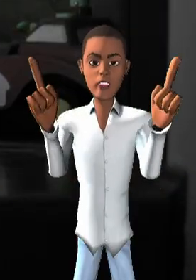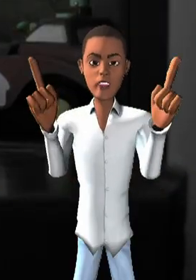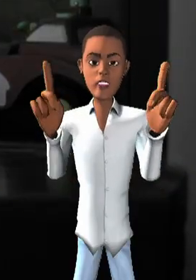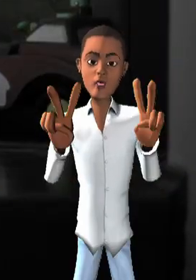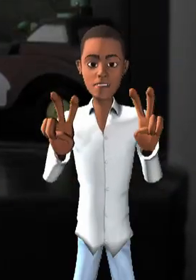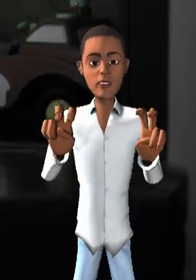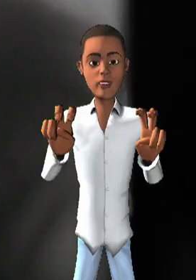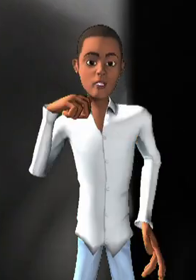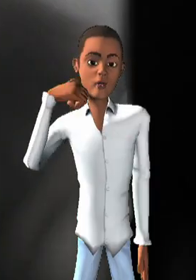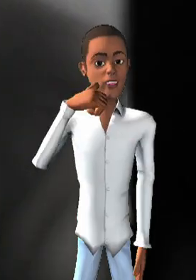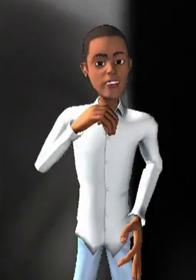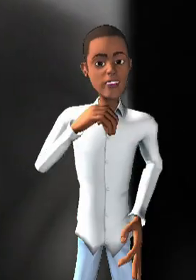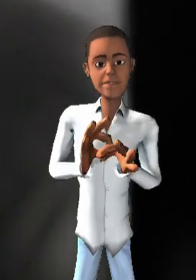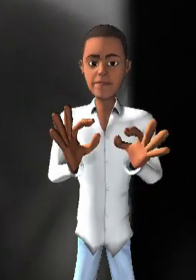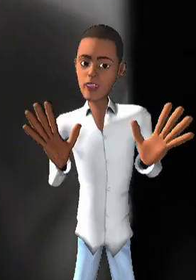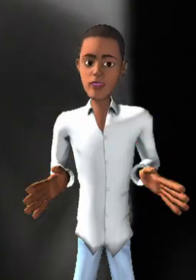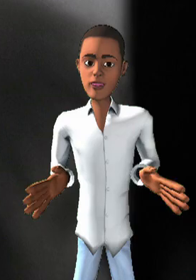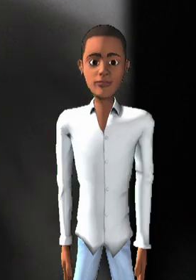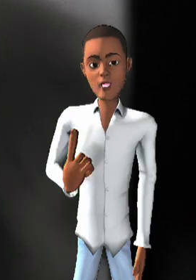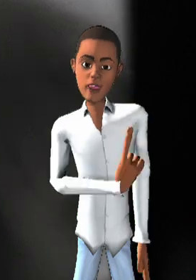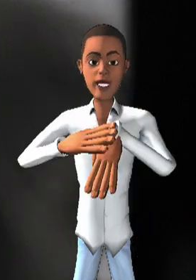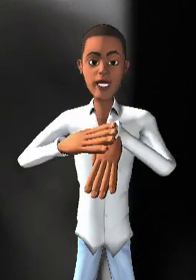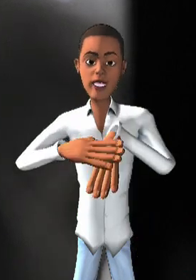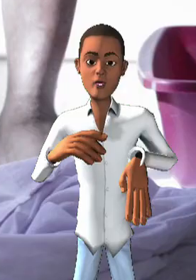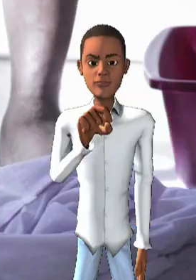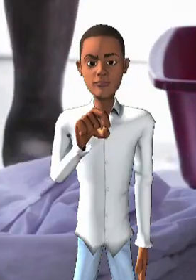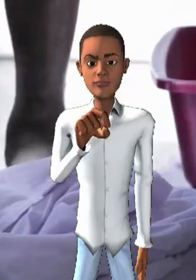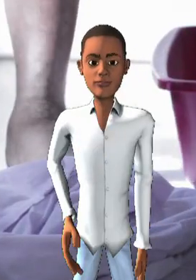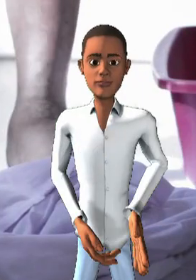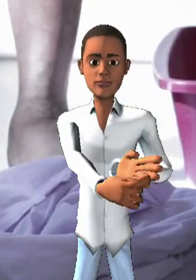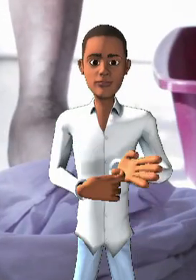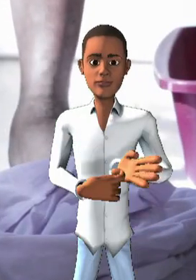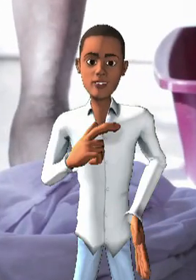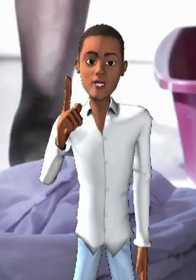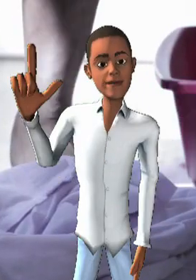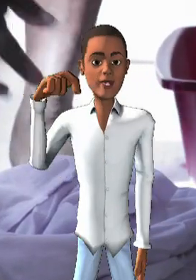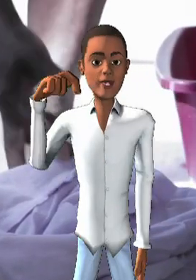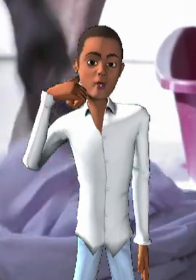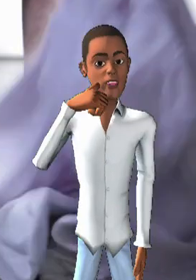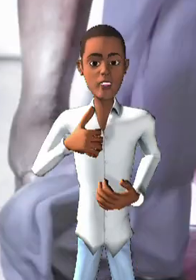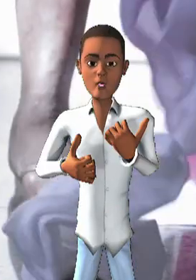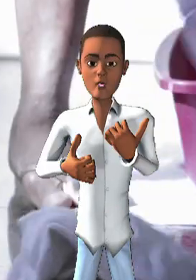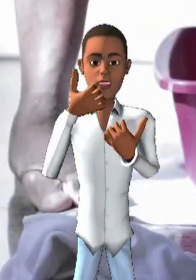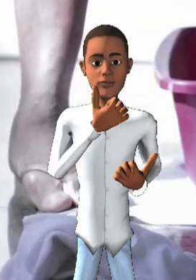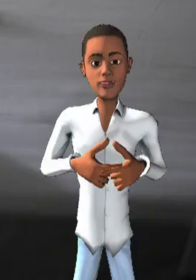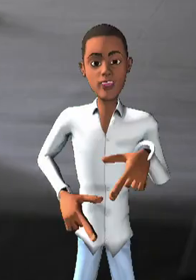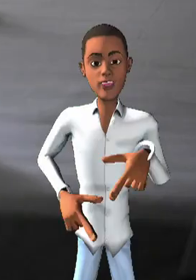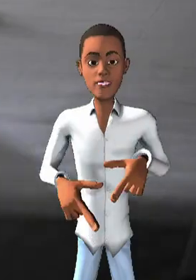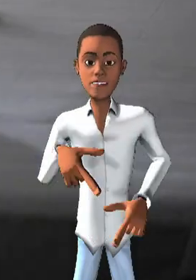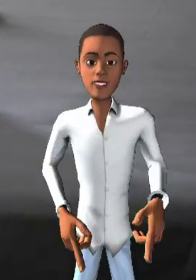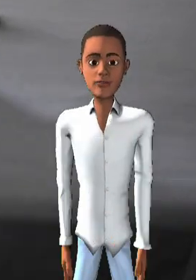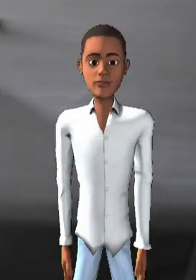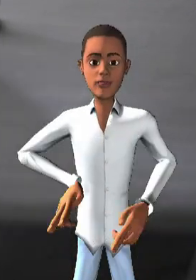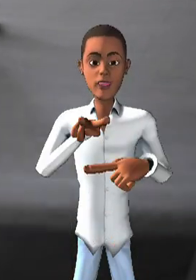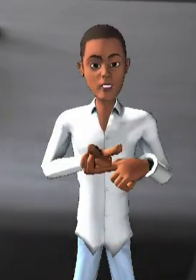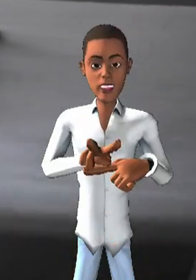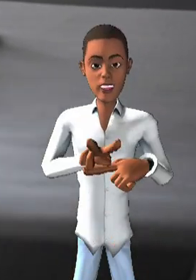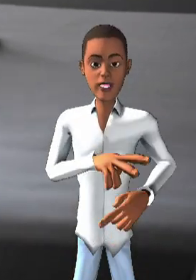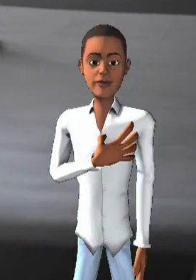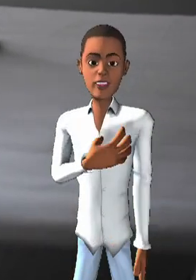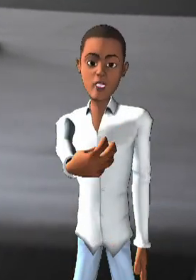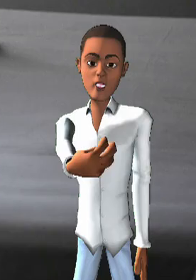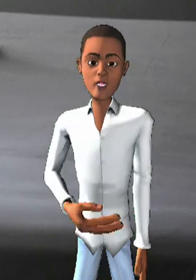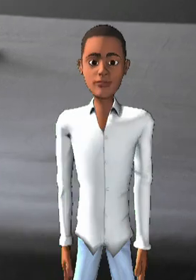dessa libertação das mulheres disso. O que a gente acabou fazendo? A gente acabou fazendo com que outras mulheres trabalhassem para nós, cuidassem dos